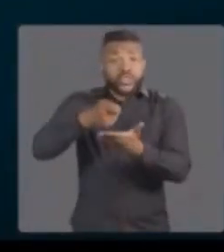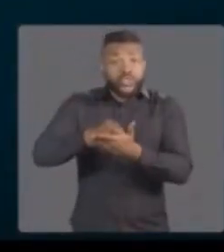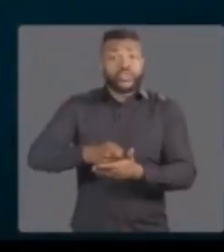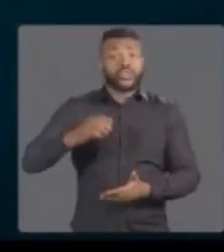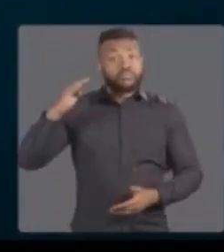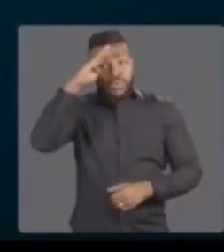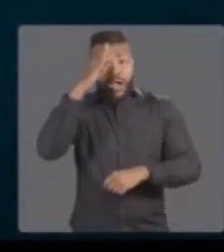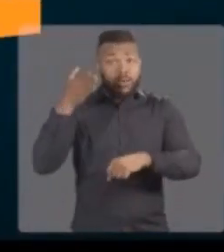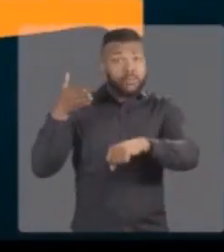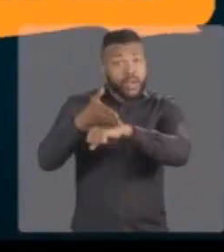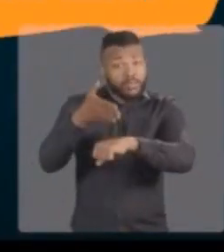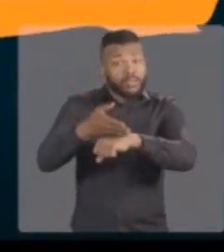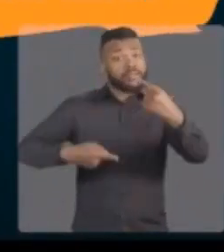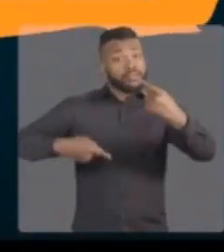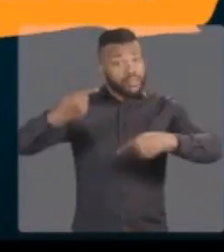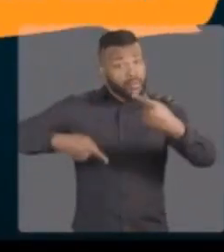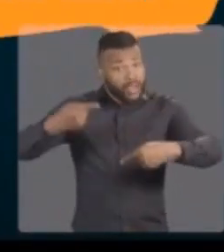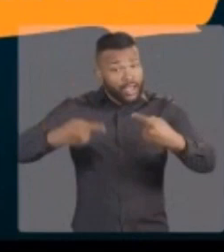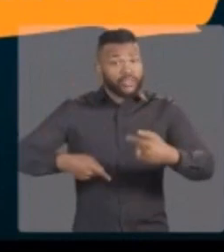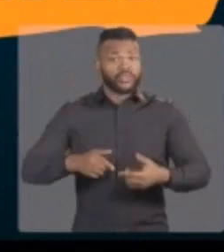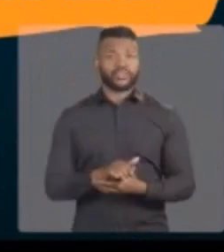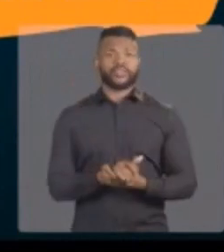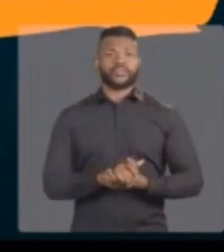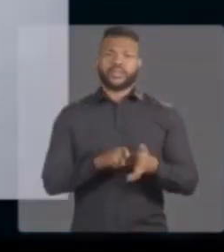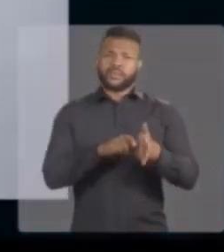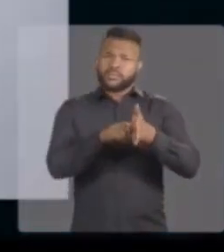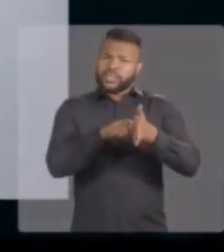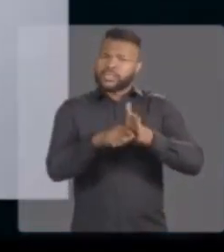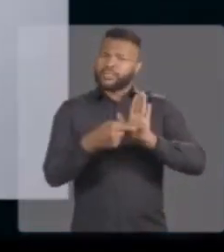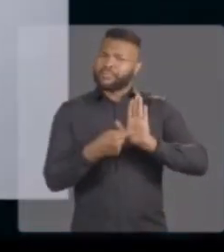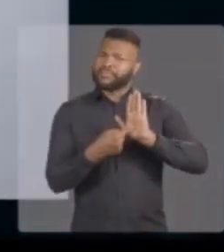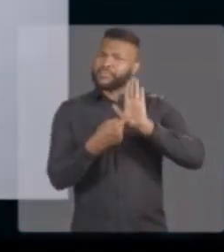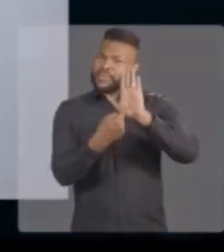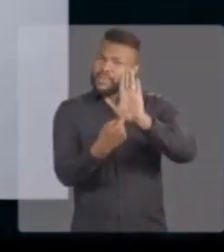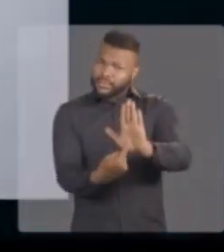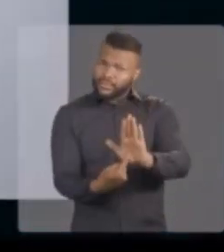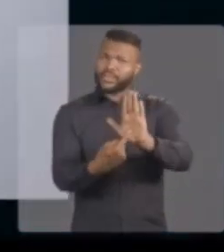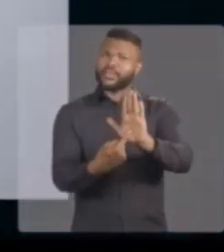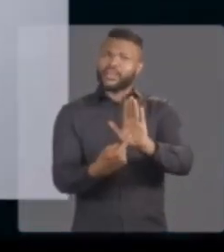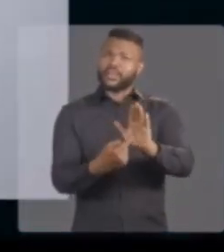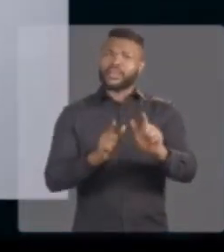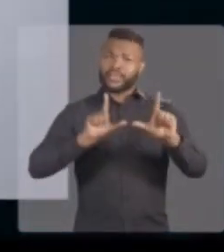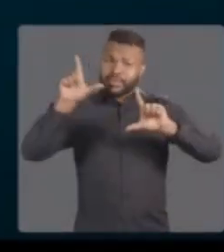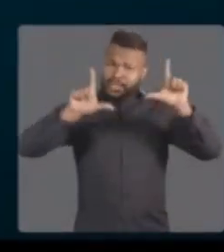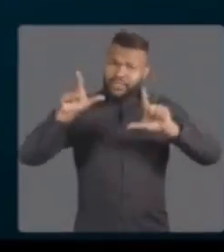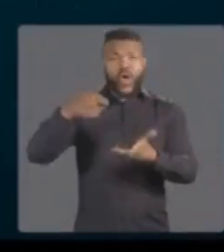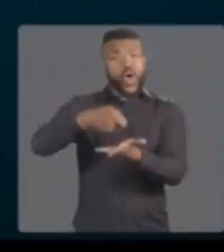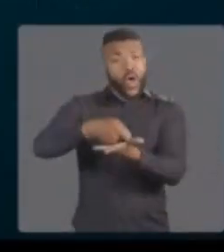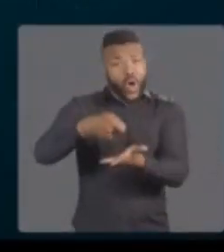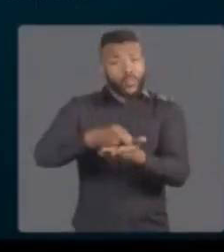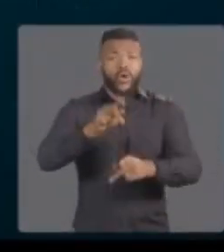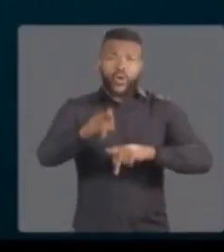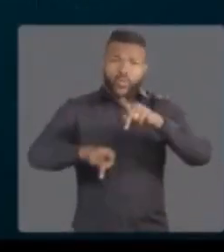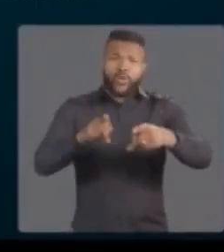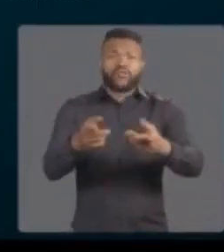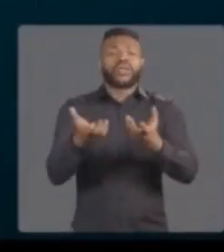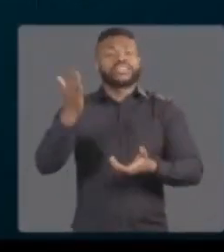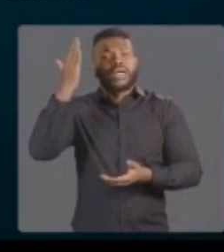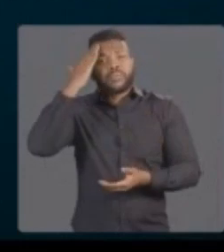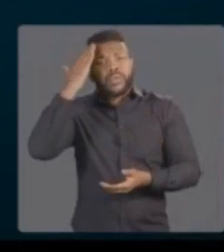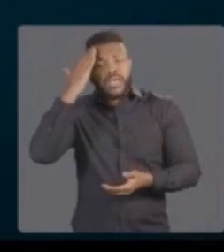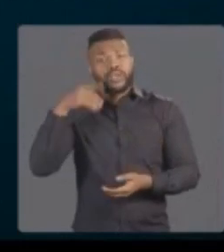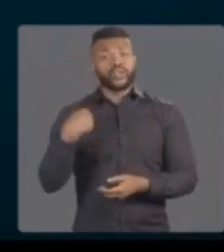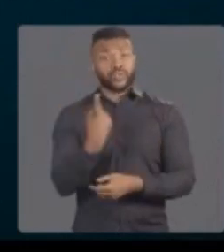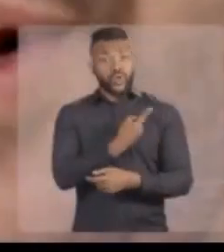Brasil exige a participação de Bolsonaro nos debates. As pesquisas revelam. A imprensa cobra e o povo